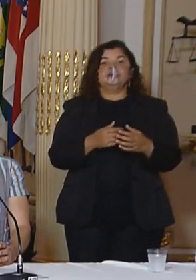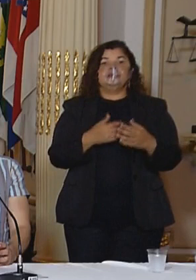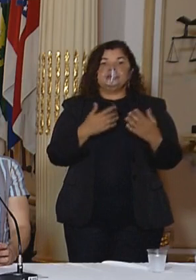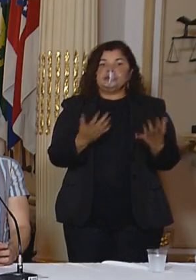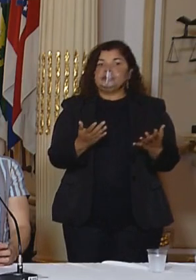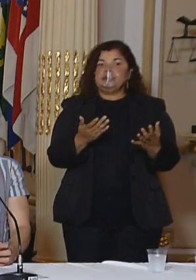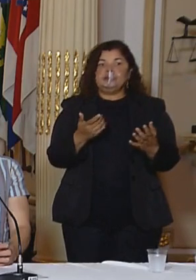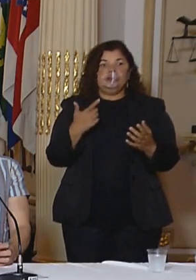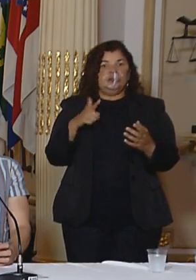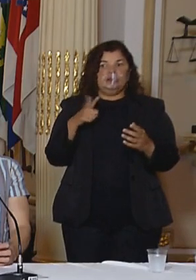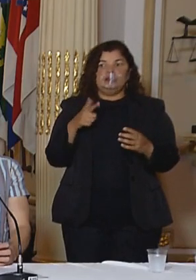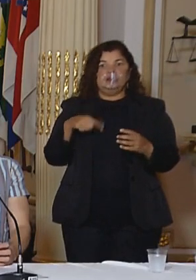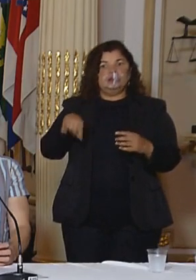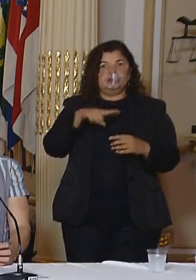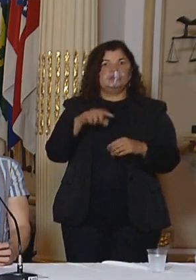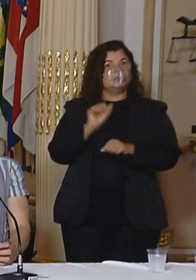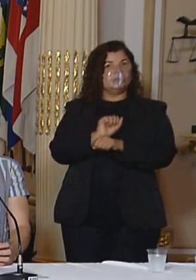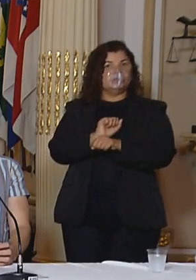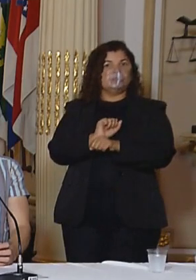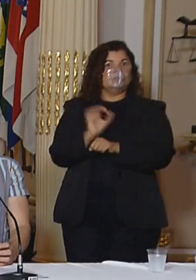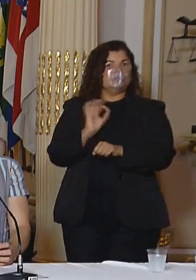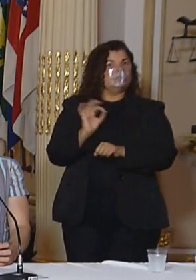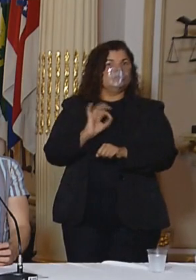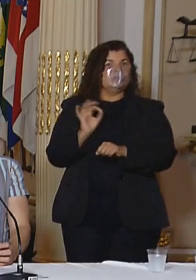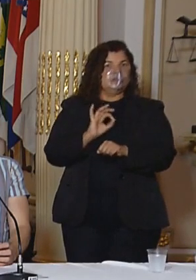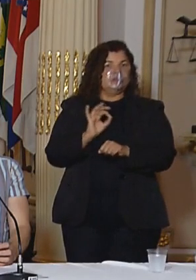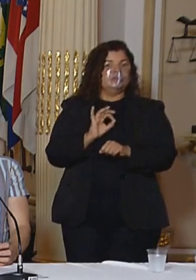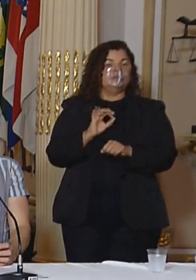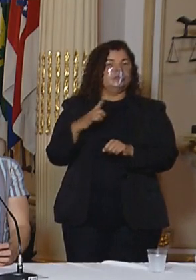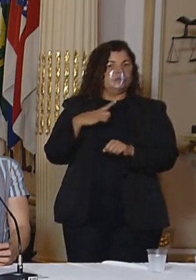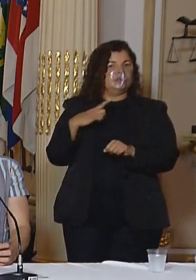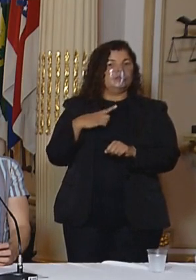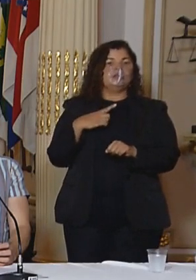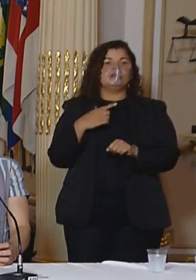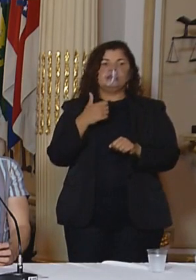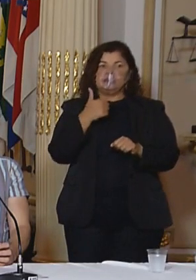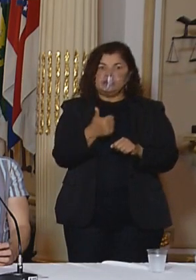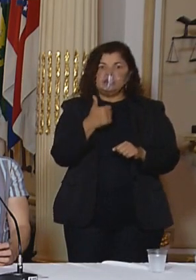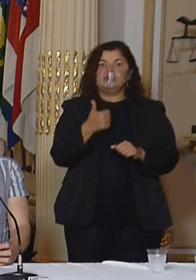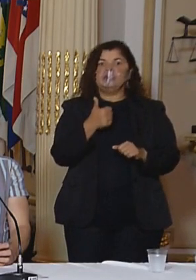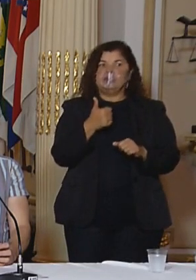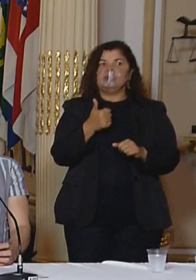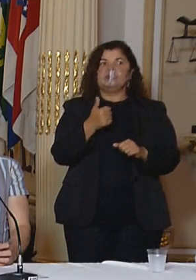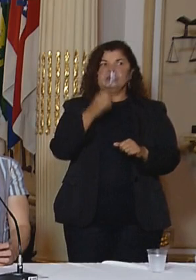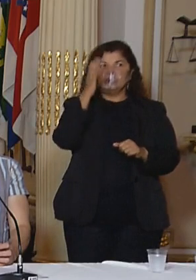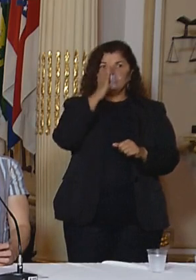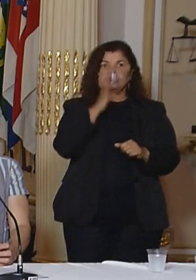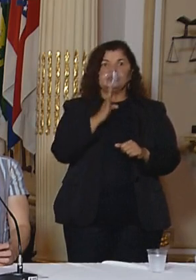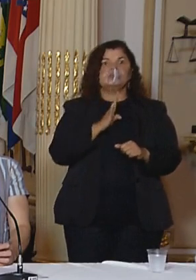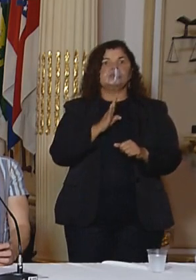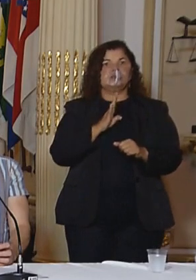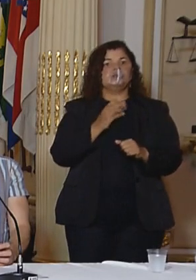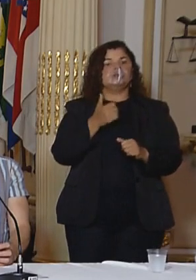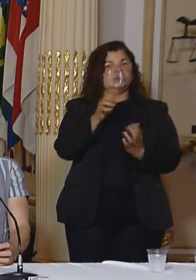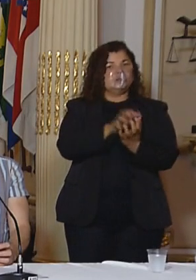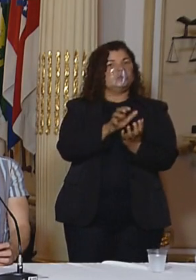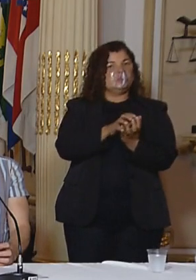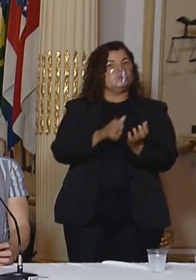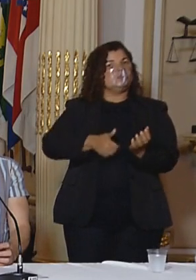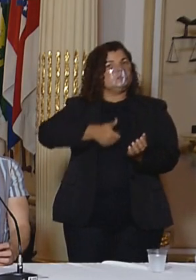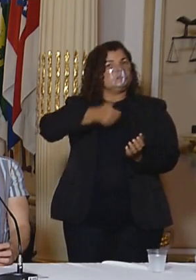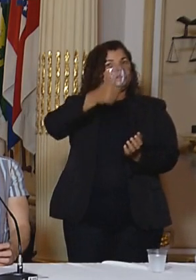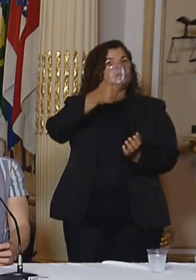não estamos parados, apesar de estarmos bem posicionados no cenário nacional